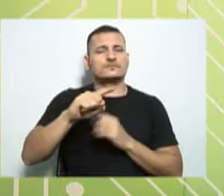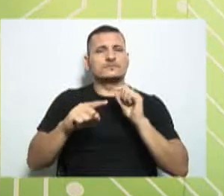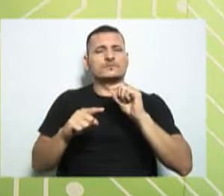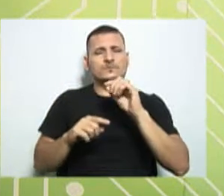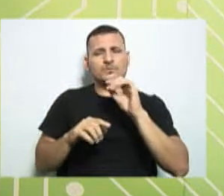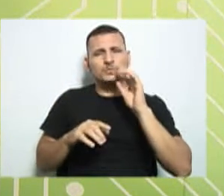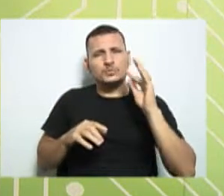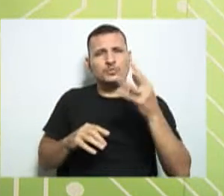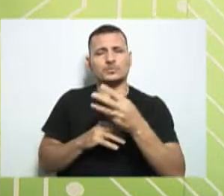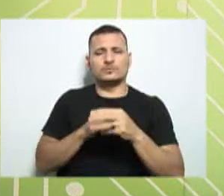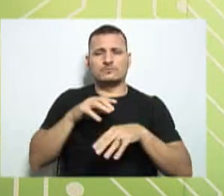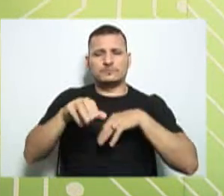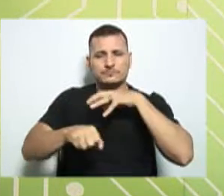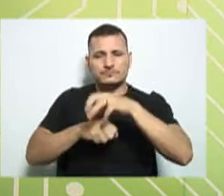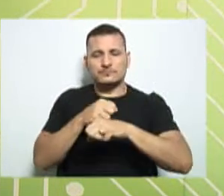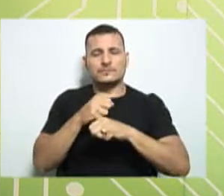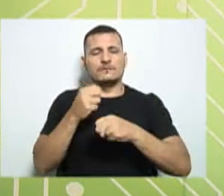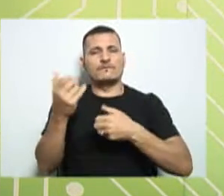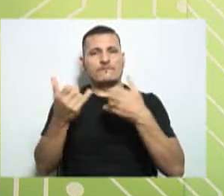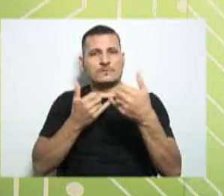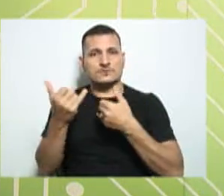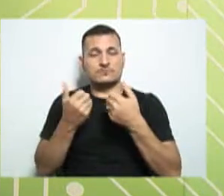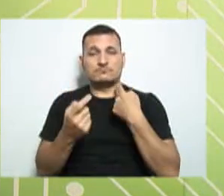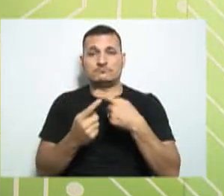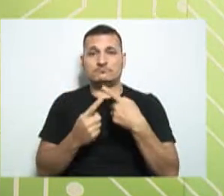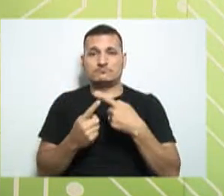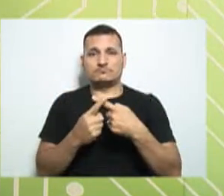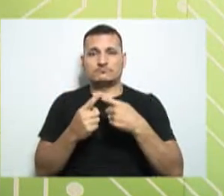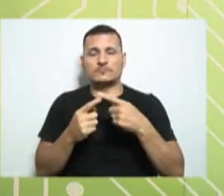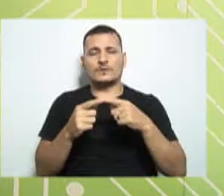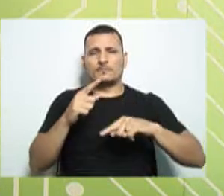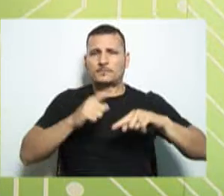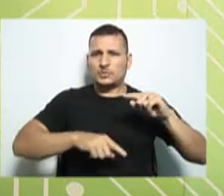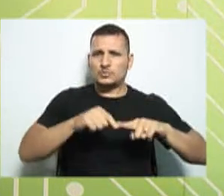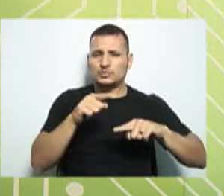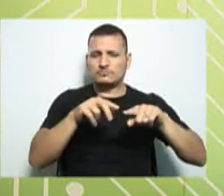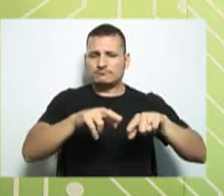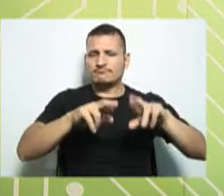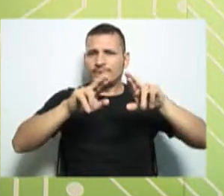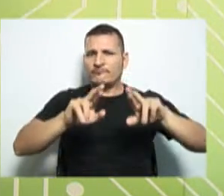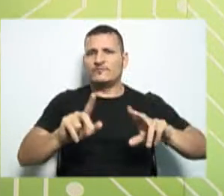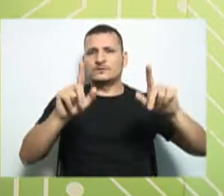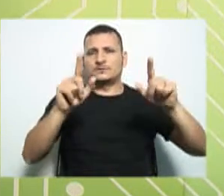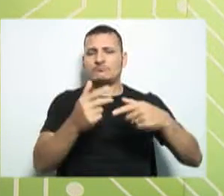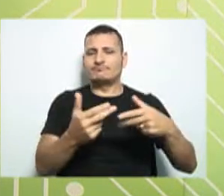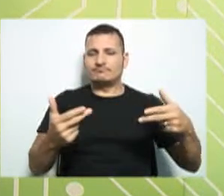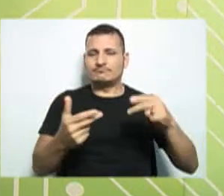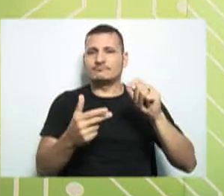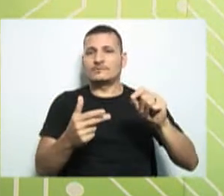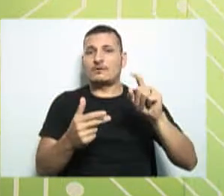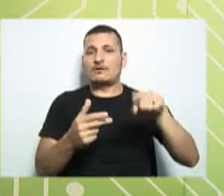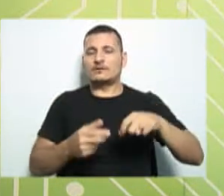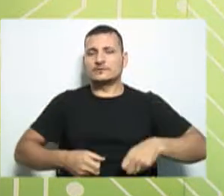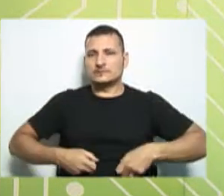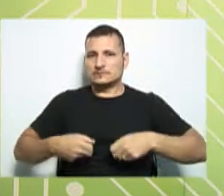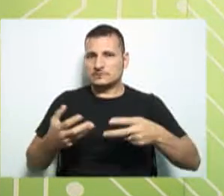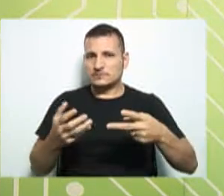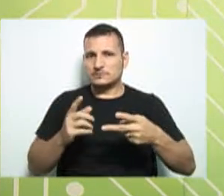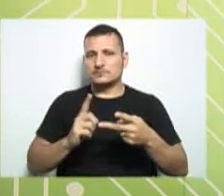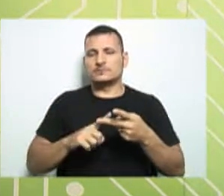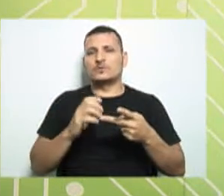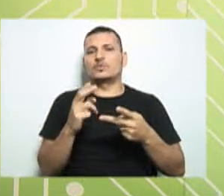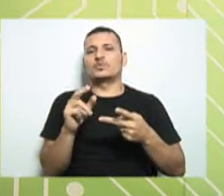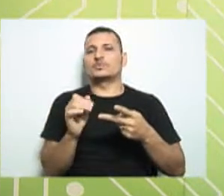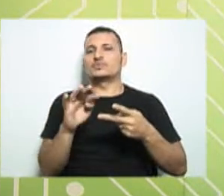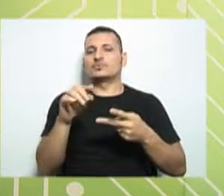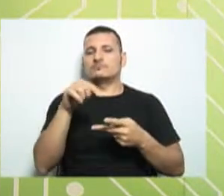essas informações, porque o diferencial de um preço de produto para vocês vai ser as despesas e os custos que vocês vão colocar em